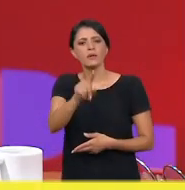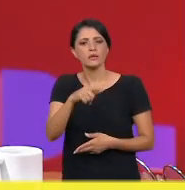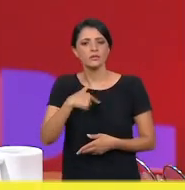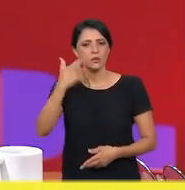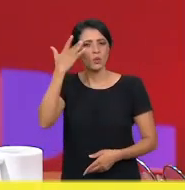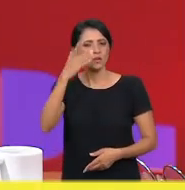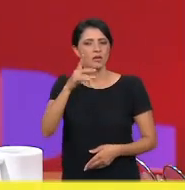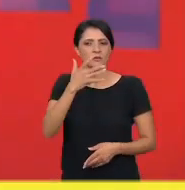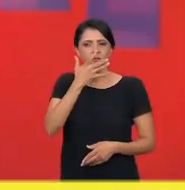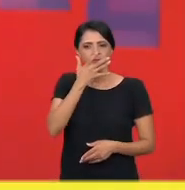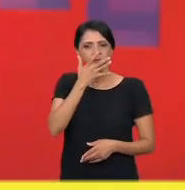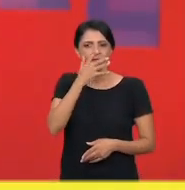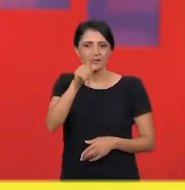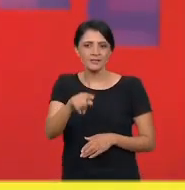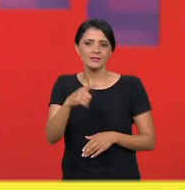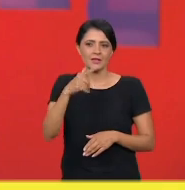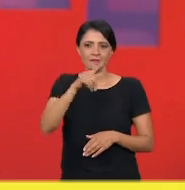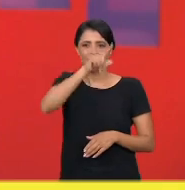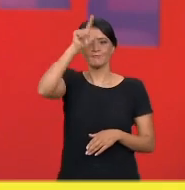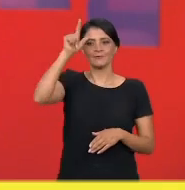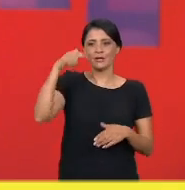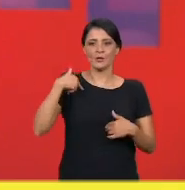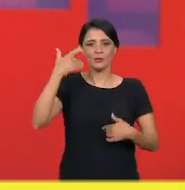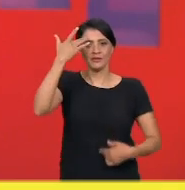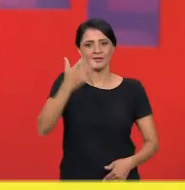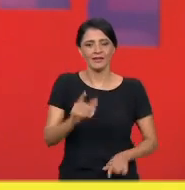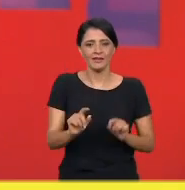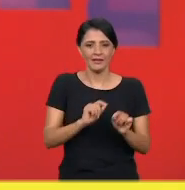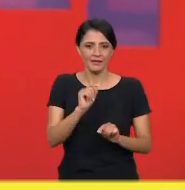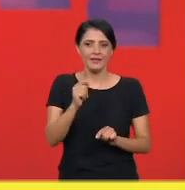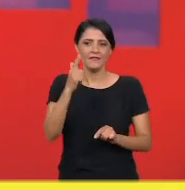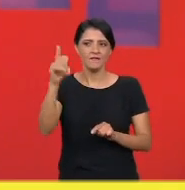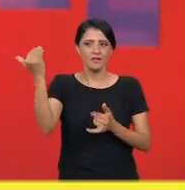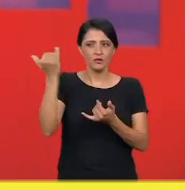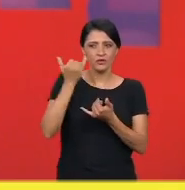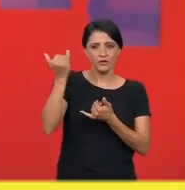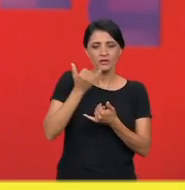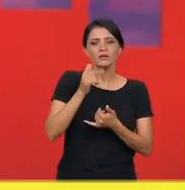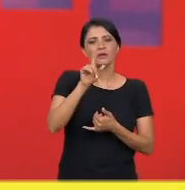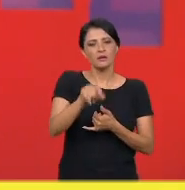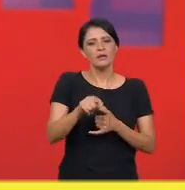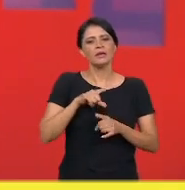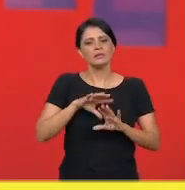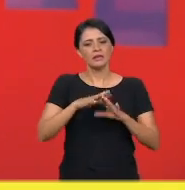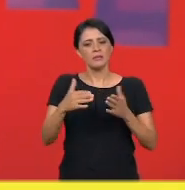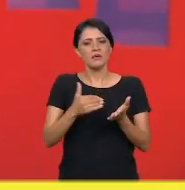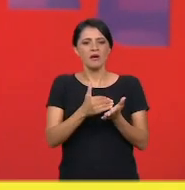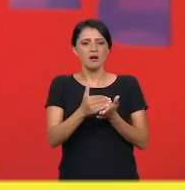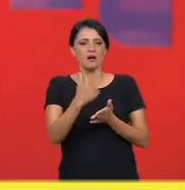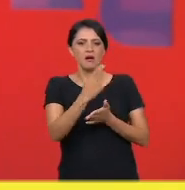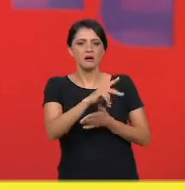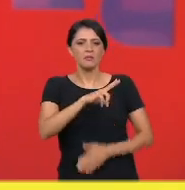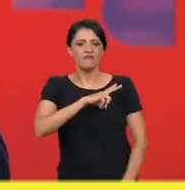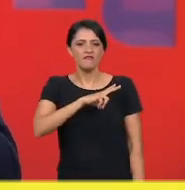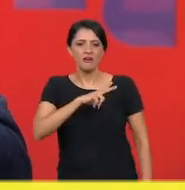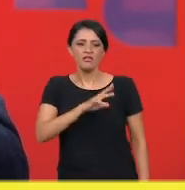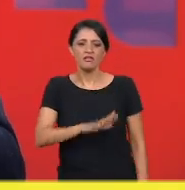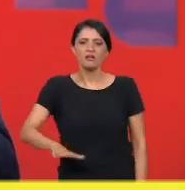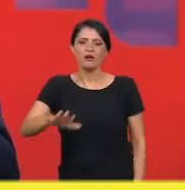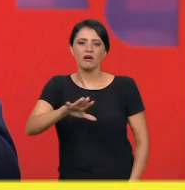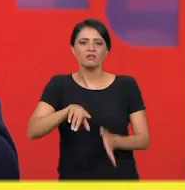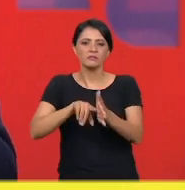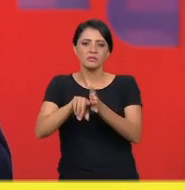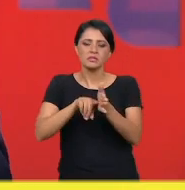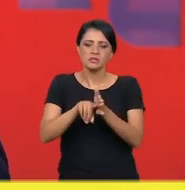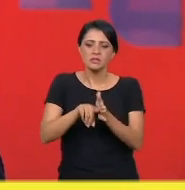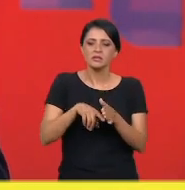sei se é impressão de leigo, de quem lê as notícias por fora, é que há muito mais iniciativas privadas nesse campo também,